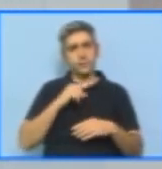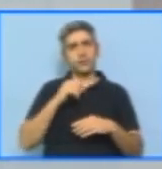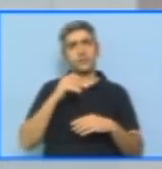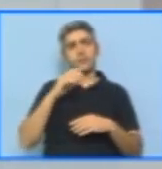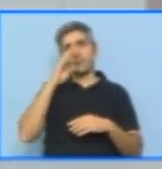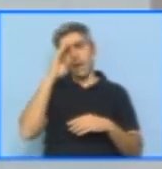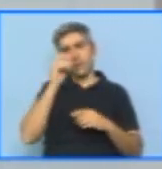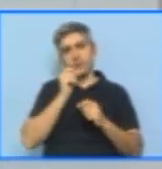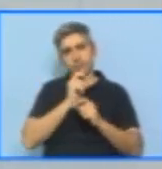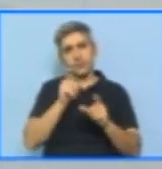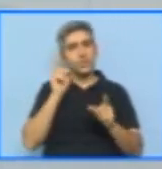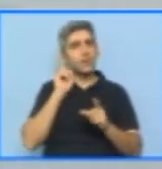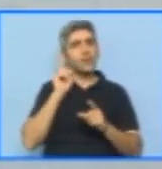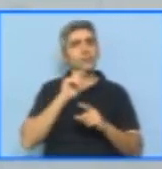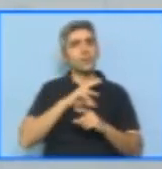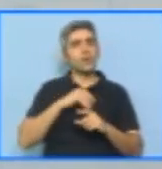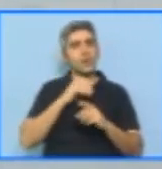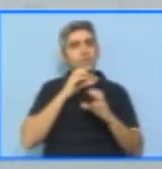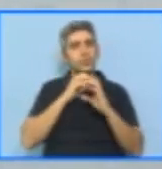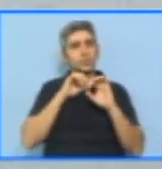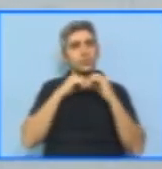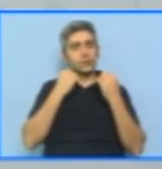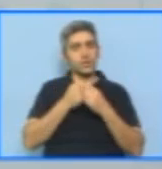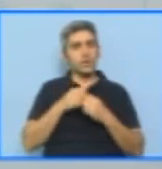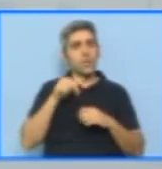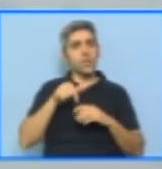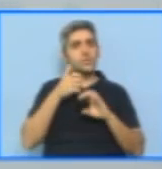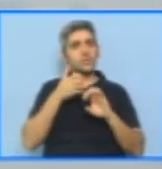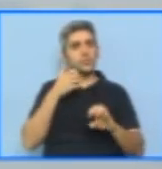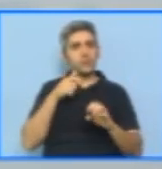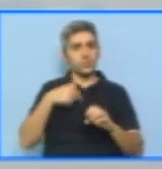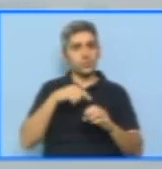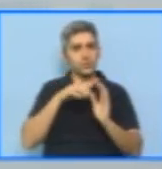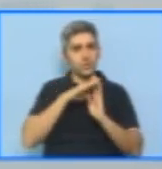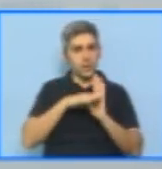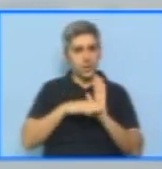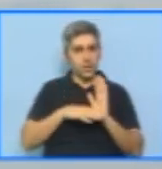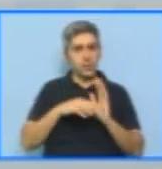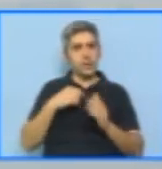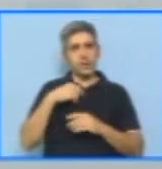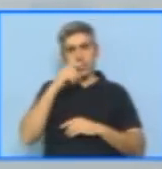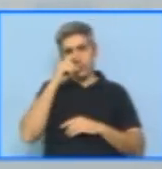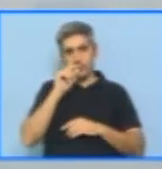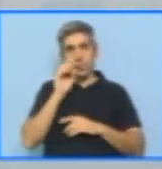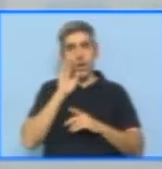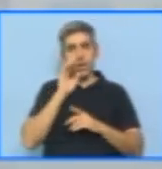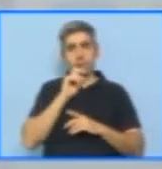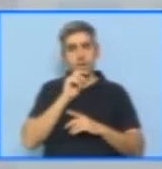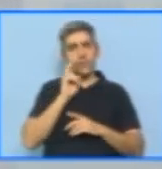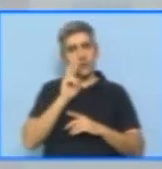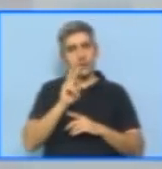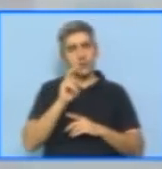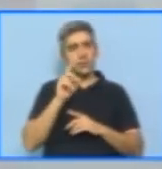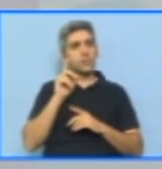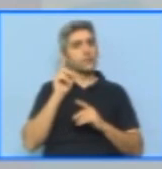o Dia Mundial das Comunicações Sociais, hoje em destaque aqui no nosso programa. Eu recordo ainda que mais logo pode acompanhar